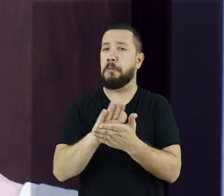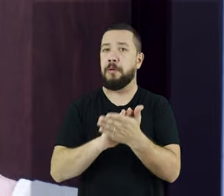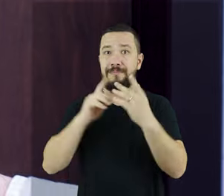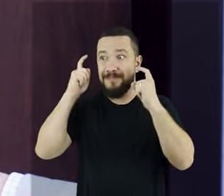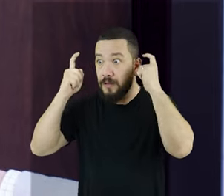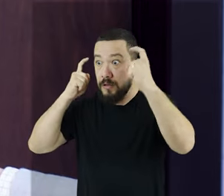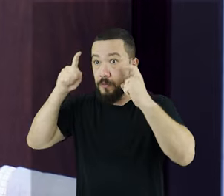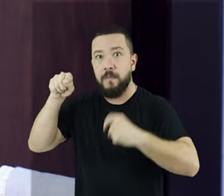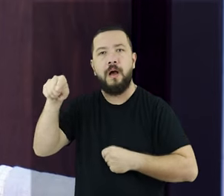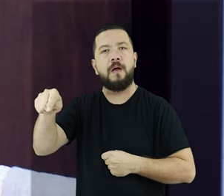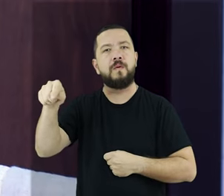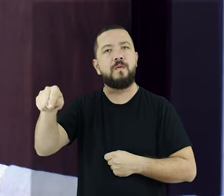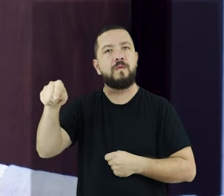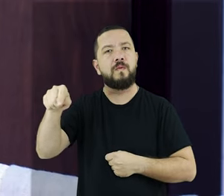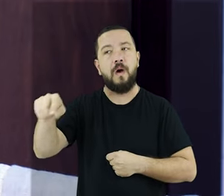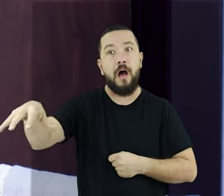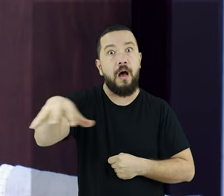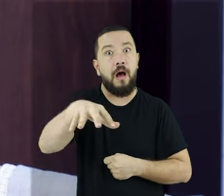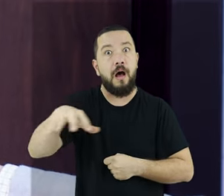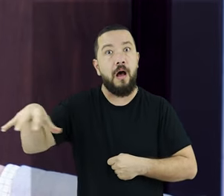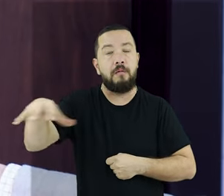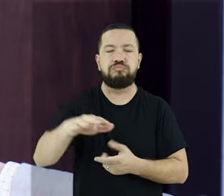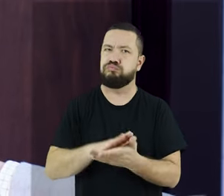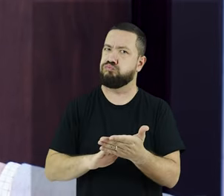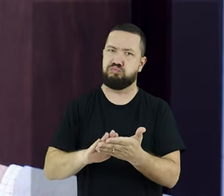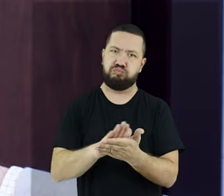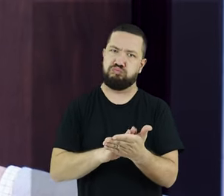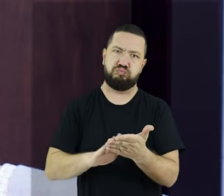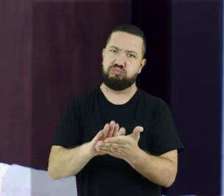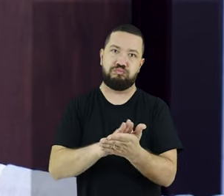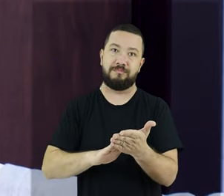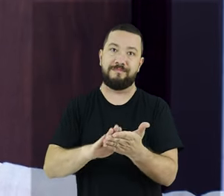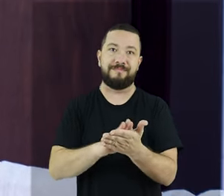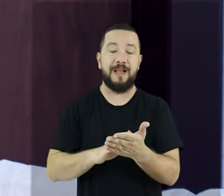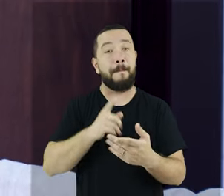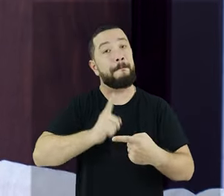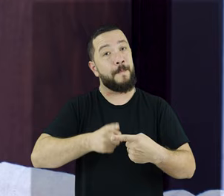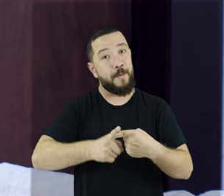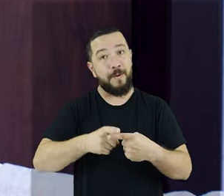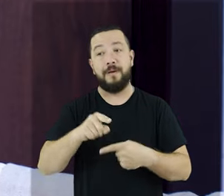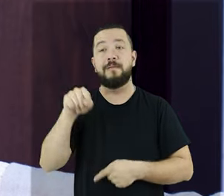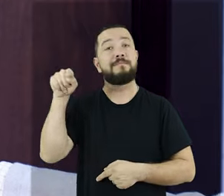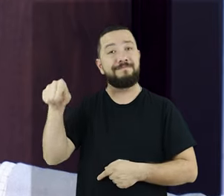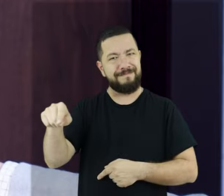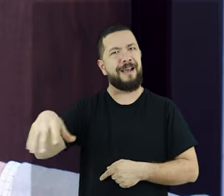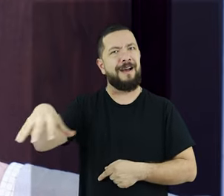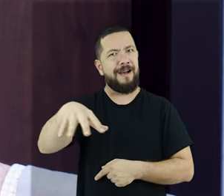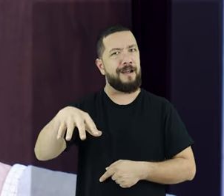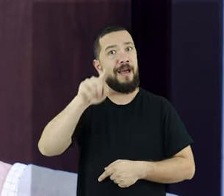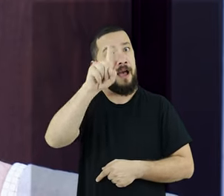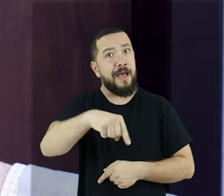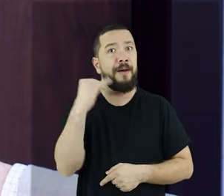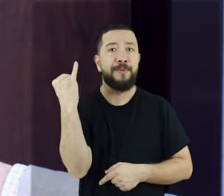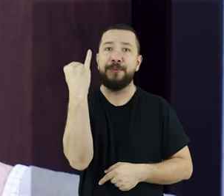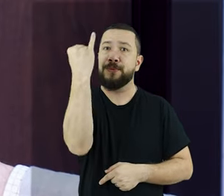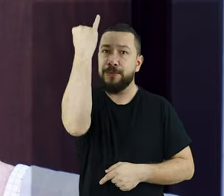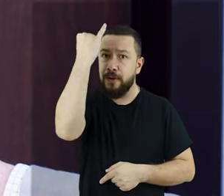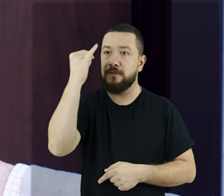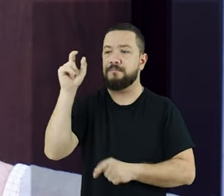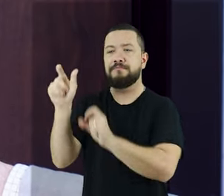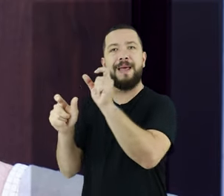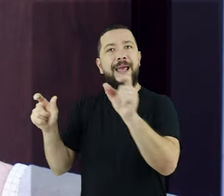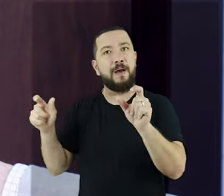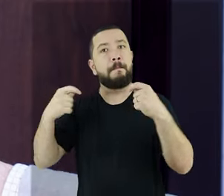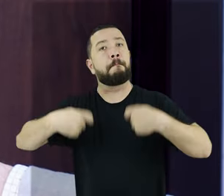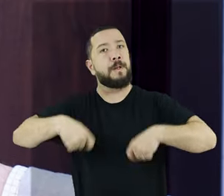com esse tipo de campanha de esclarecimento, né, que seria fundamental para que as pessoas tivessem